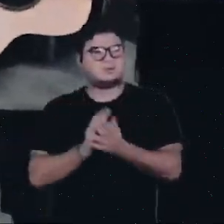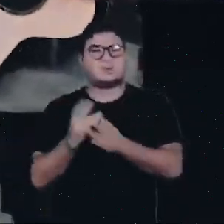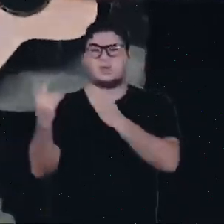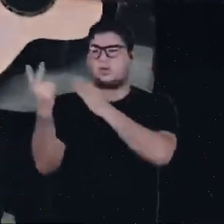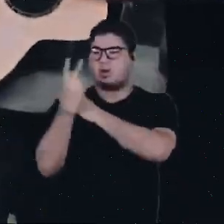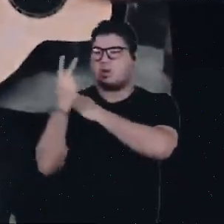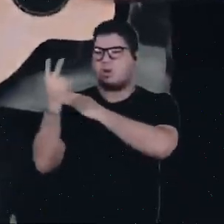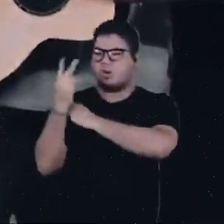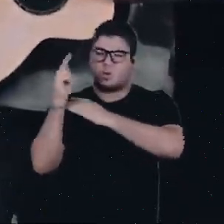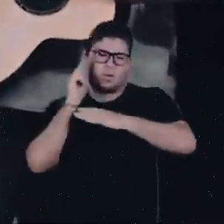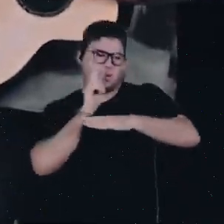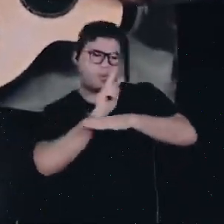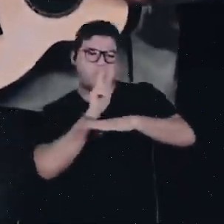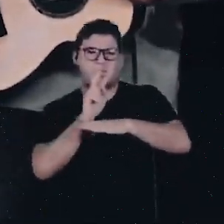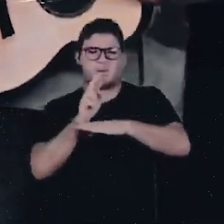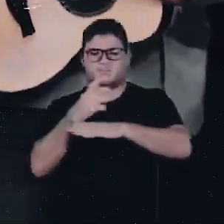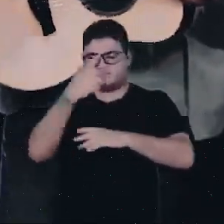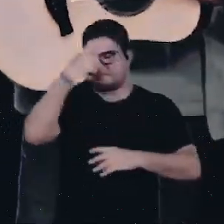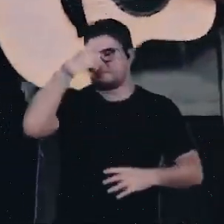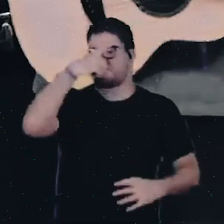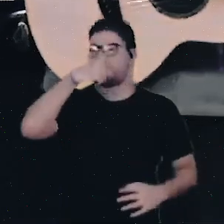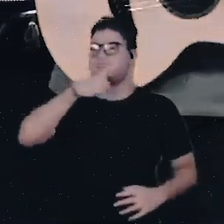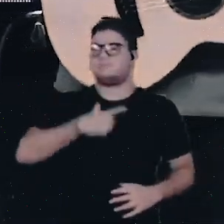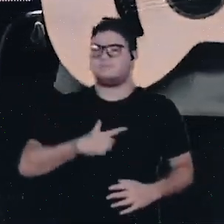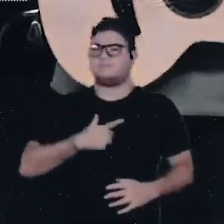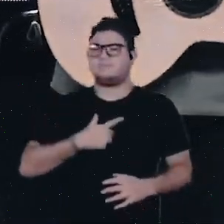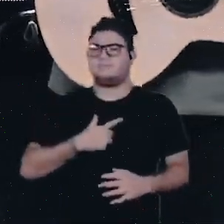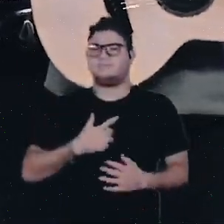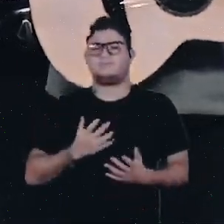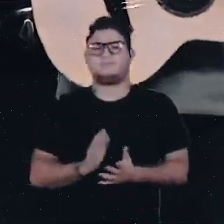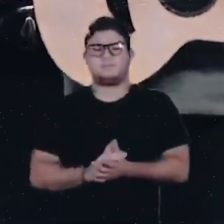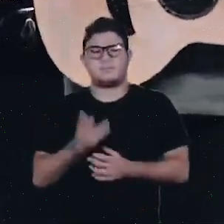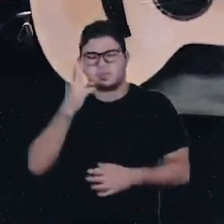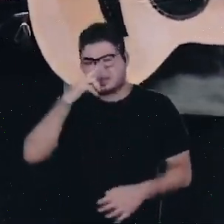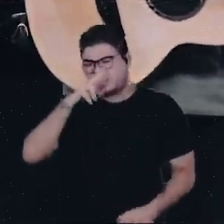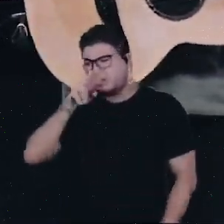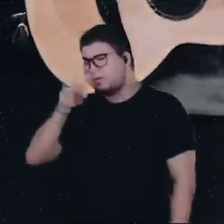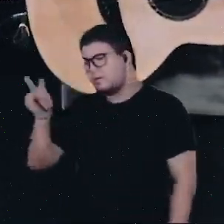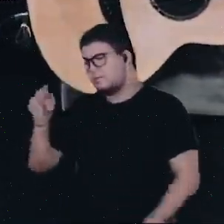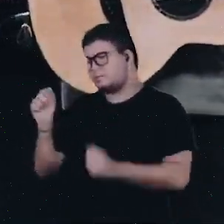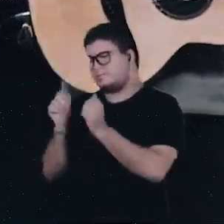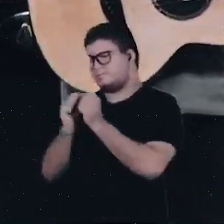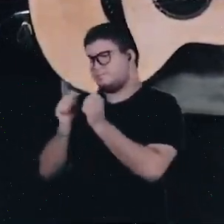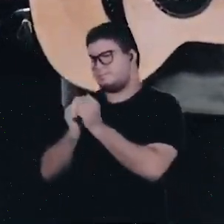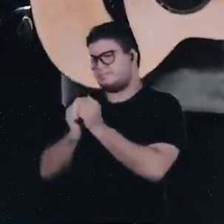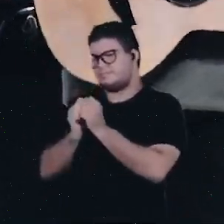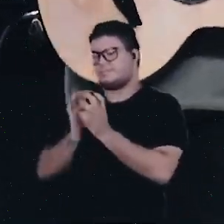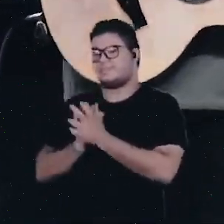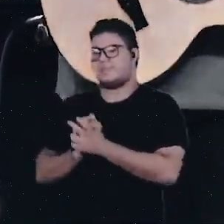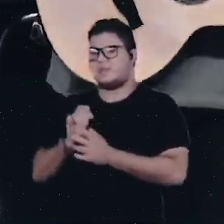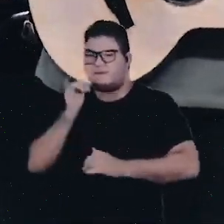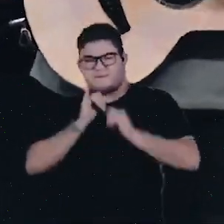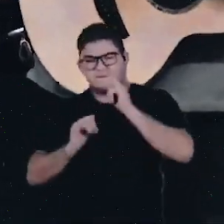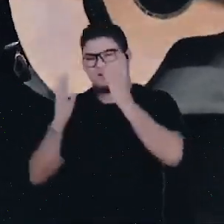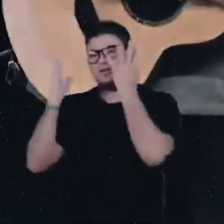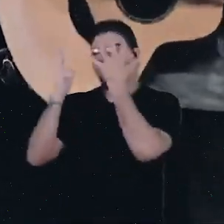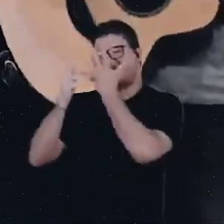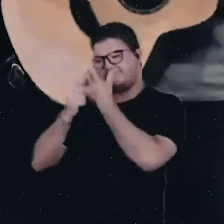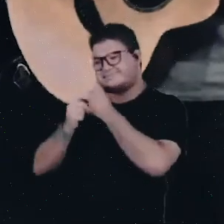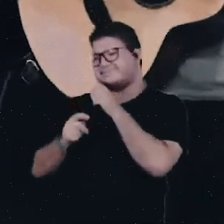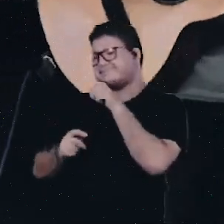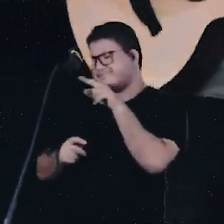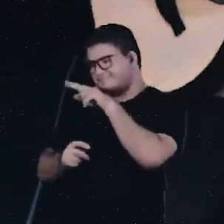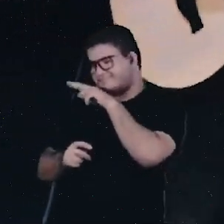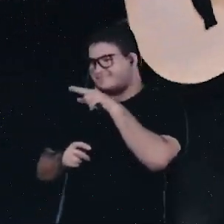Cuide da sua aparência. Olha a pessoa que está perto de você, está linda, não está, gente? Fala sério. Não,